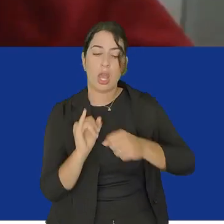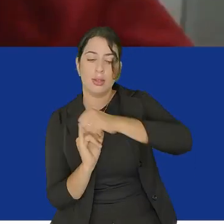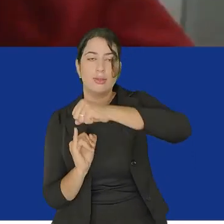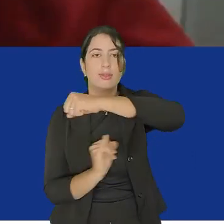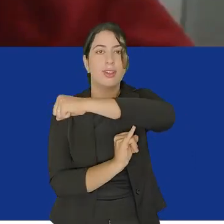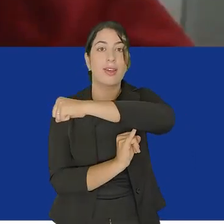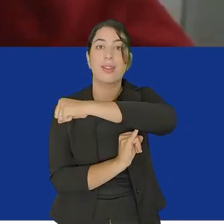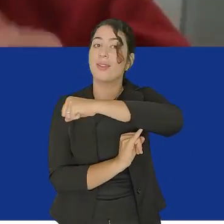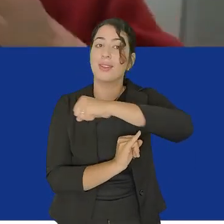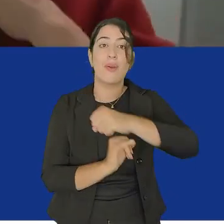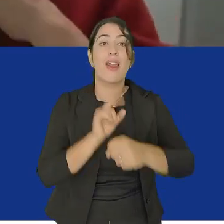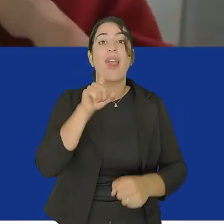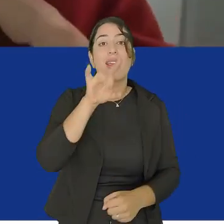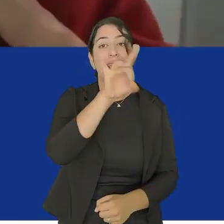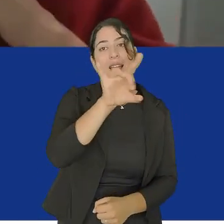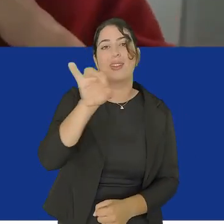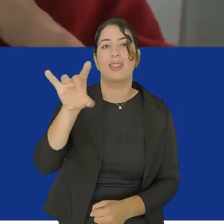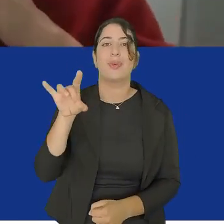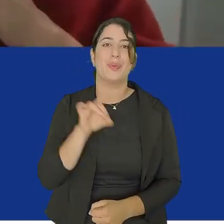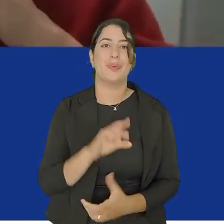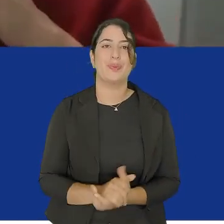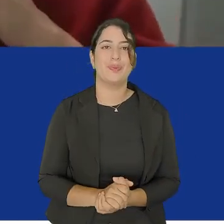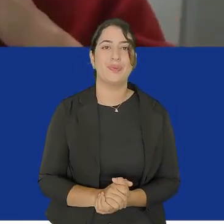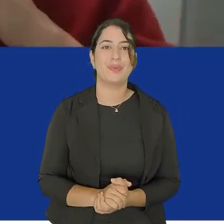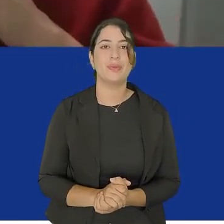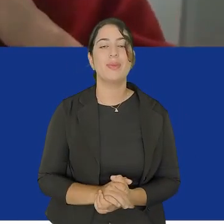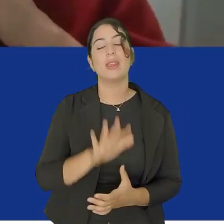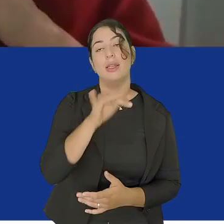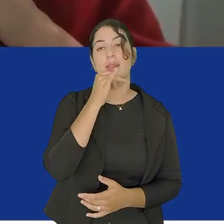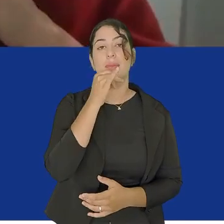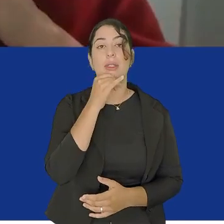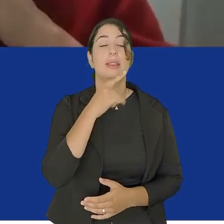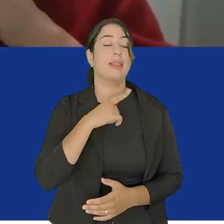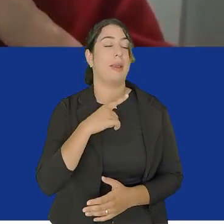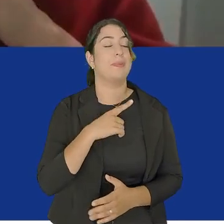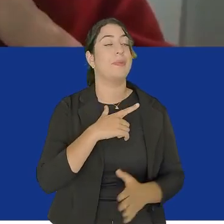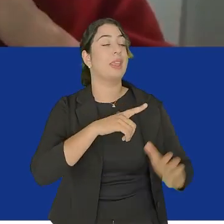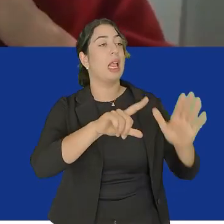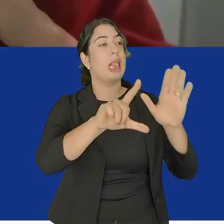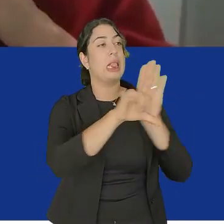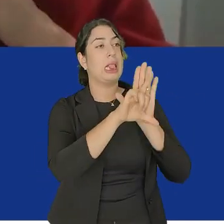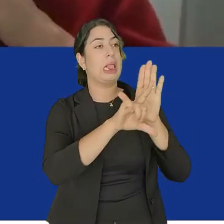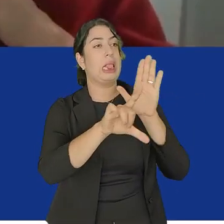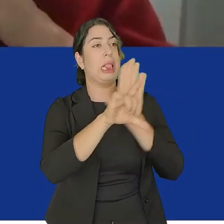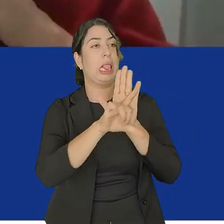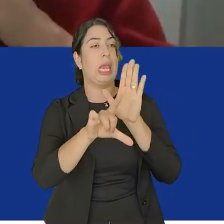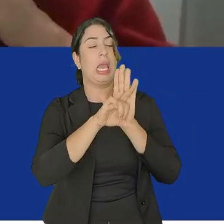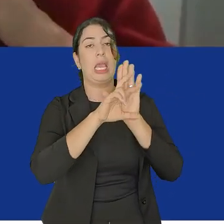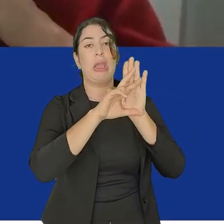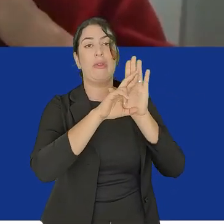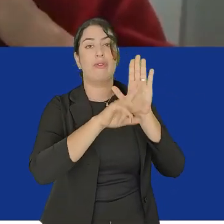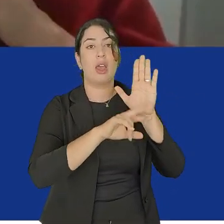é um compromisso de cada um de nós. De nada vai adiantar termos essas legislações